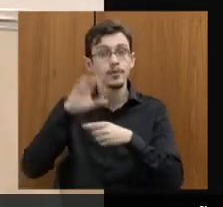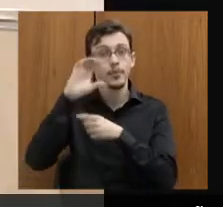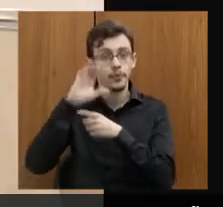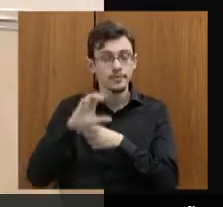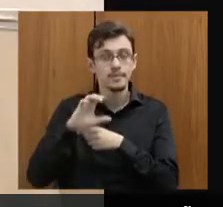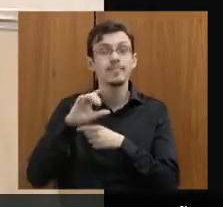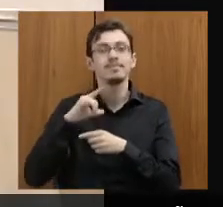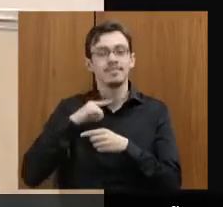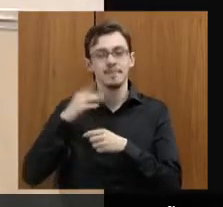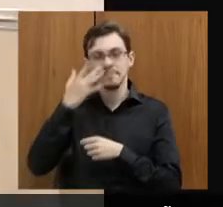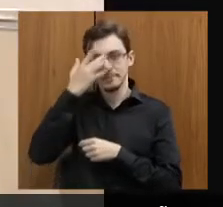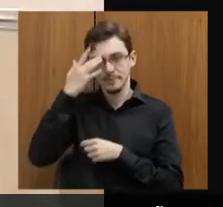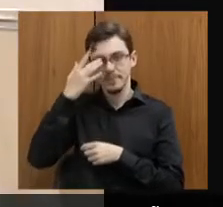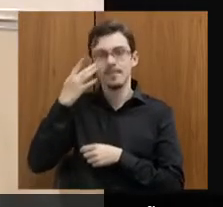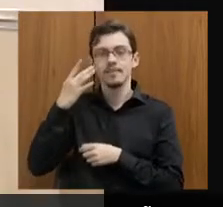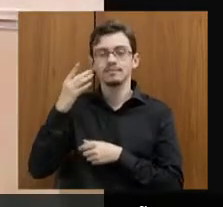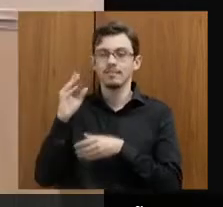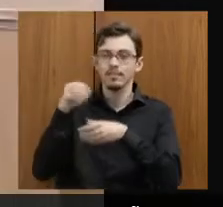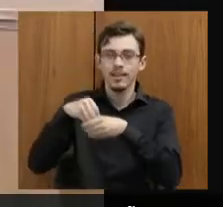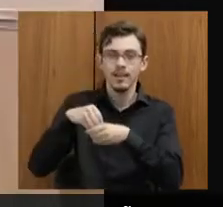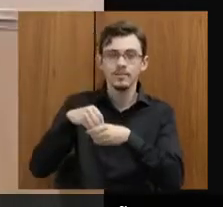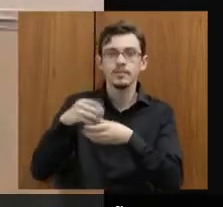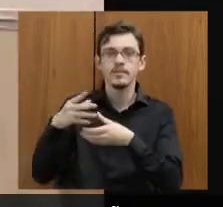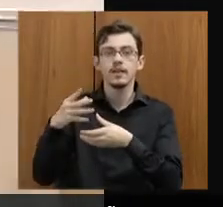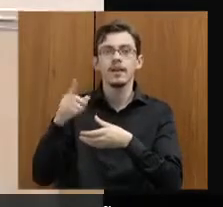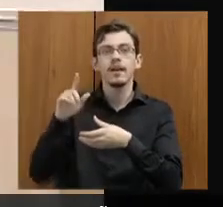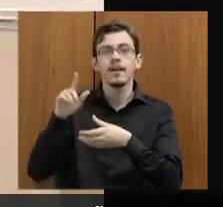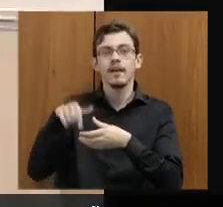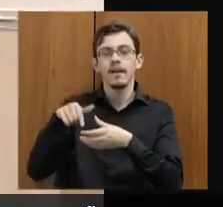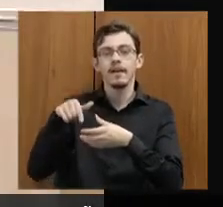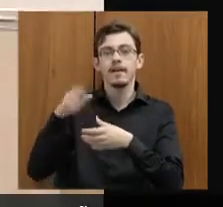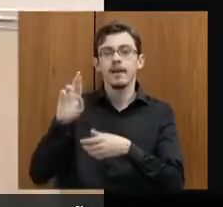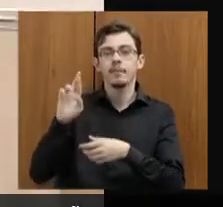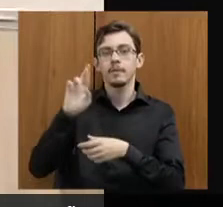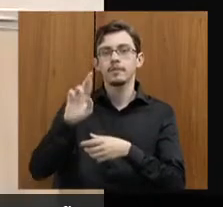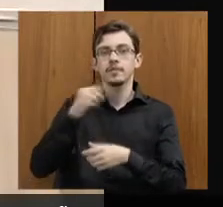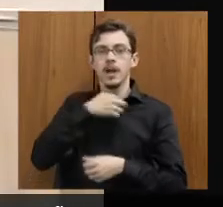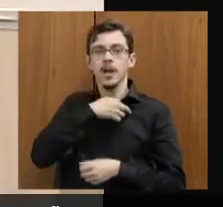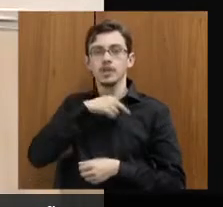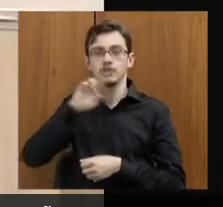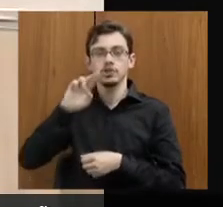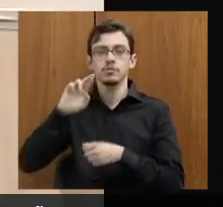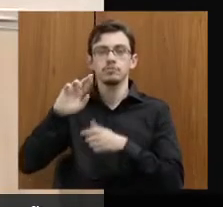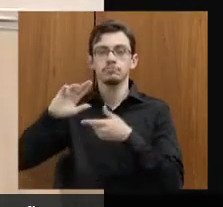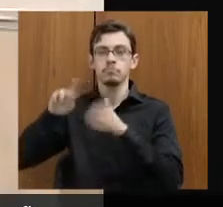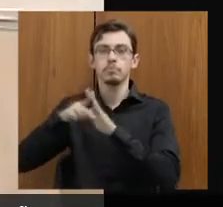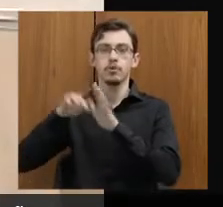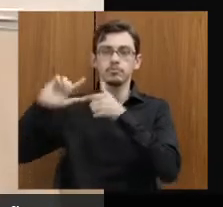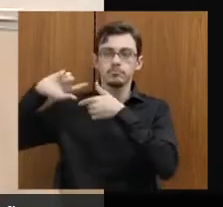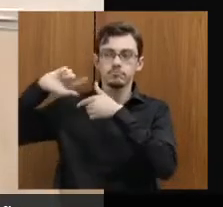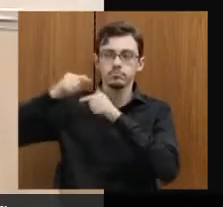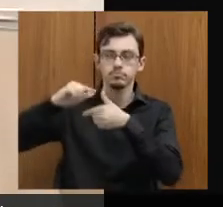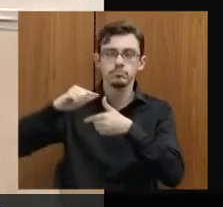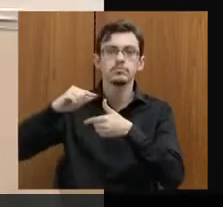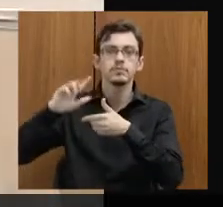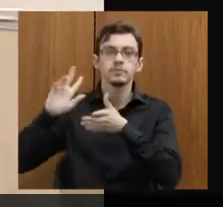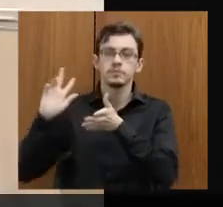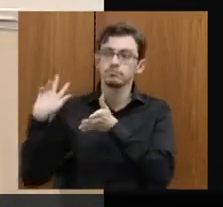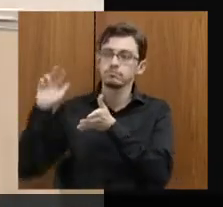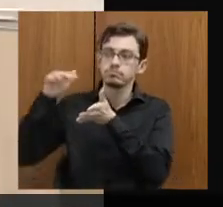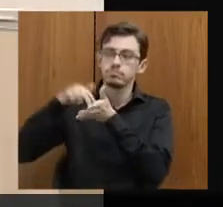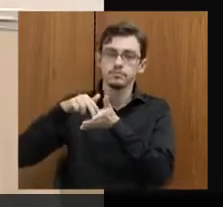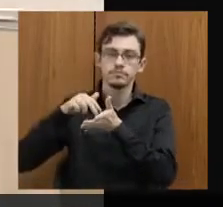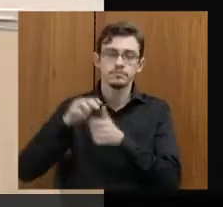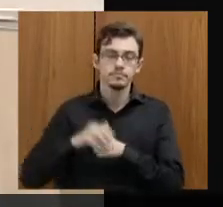sede de matriz africana da mesma forma nós vem nós temos o Conselho Estadual que foi criado em 2009 tem